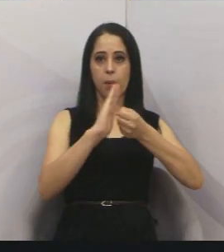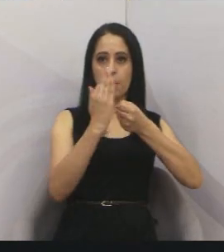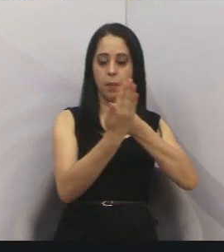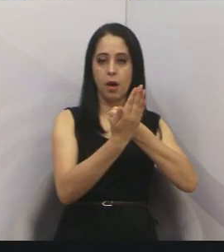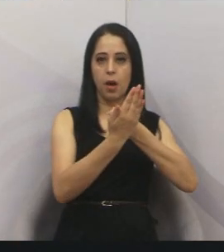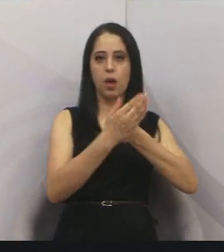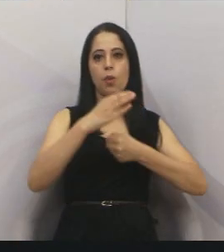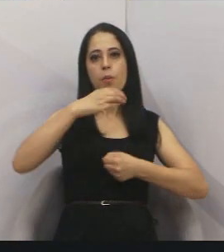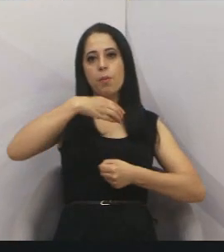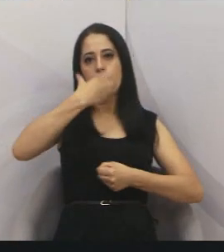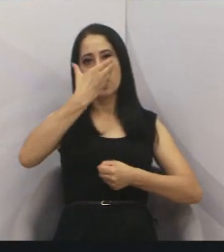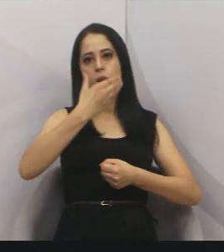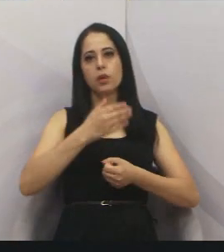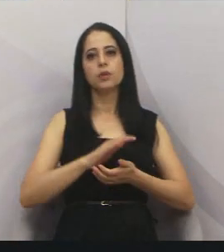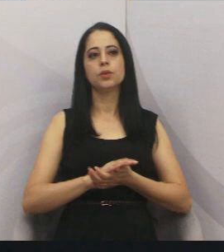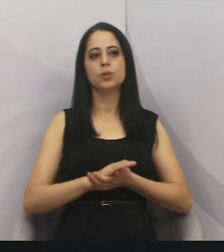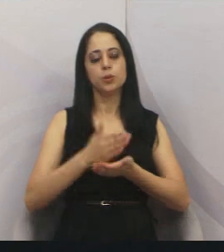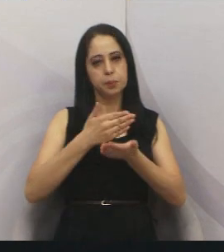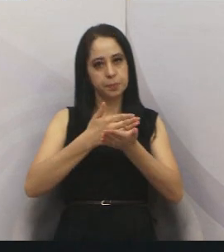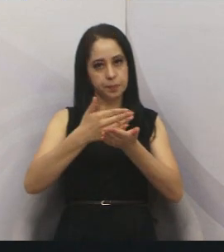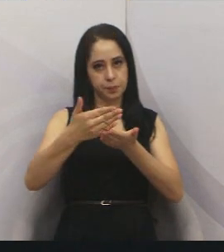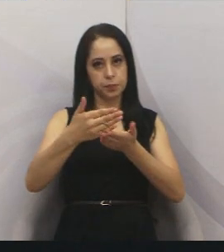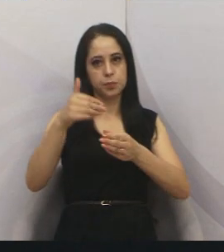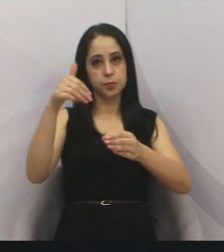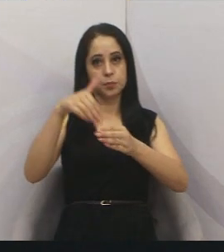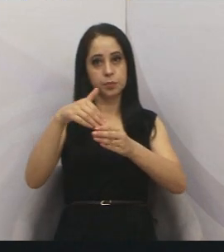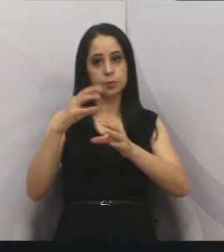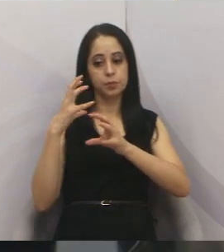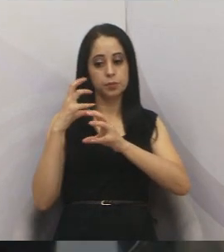Paraíso. Podemos continuar? Podemos prosseguir? Tá ok.